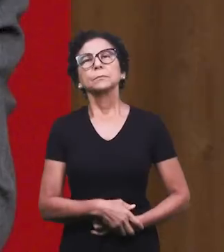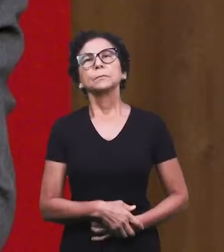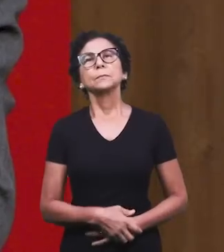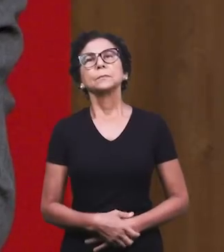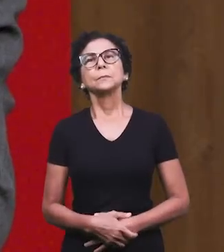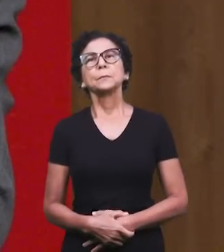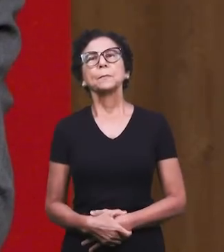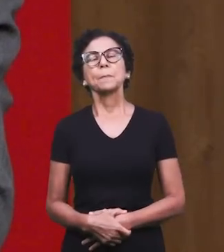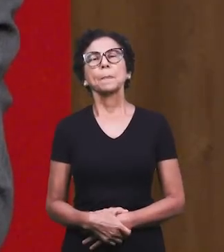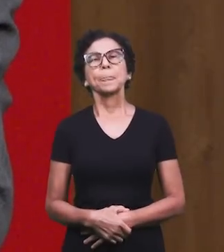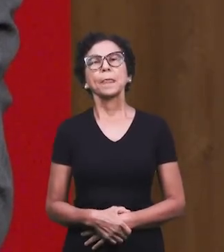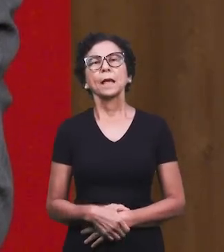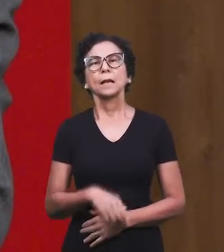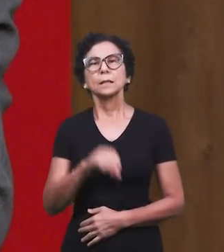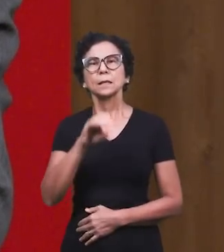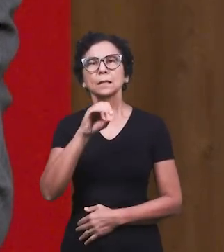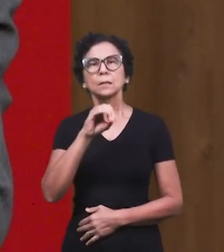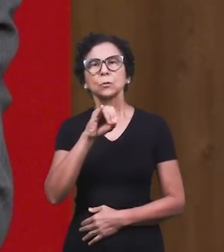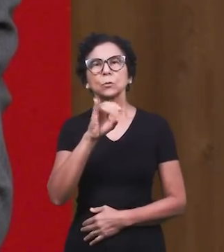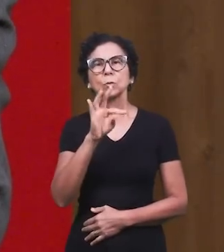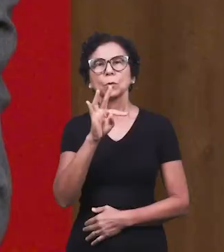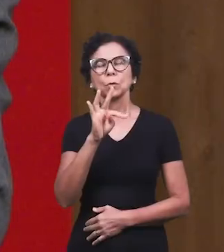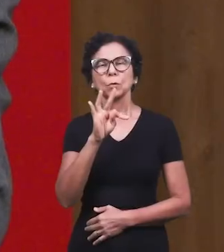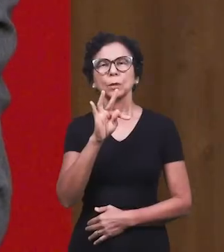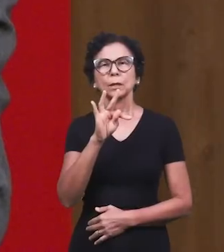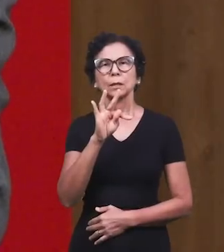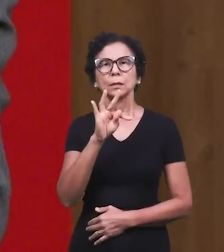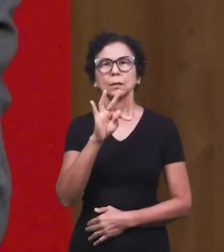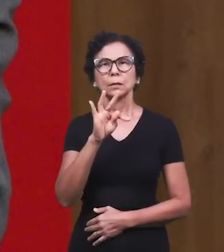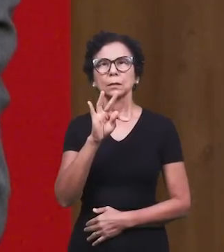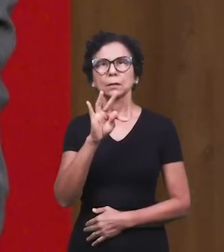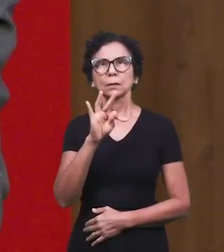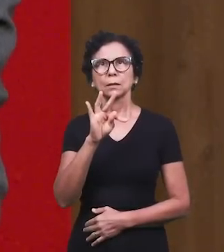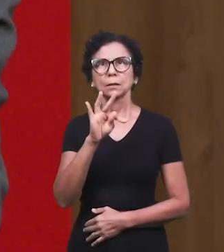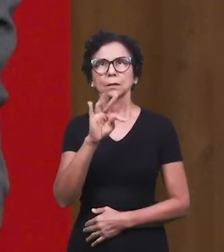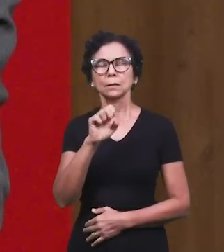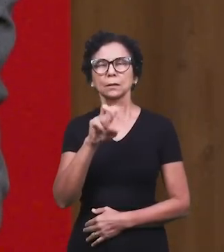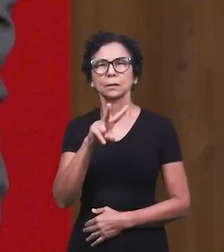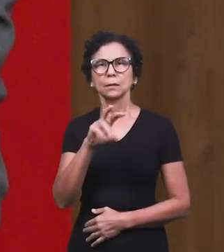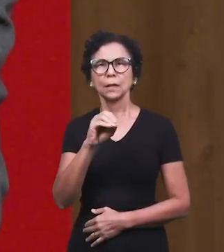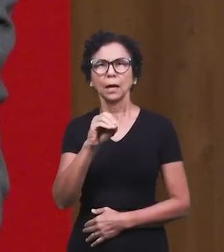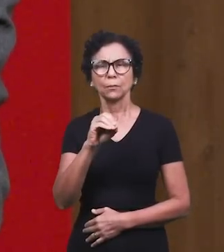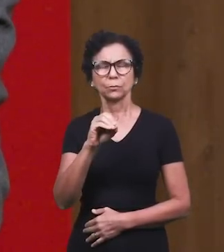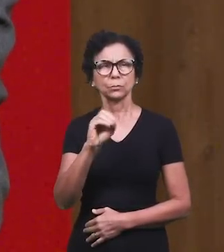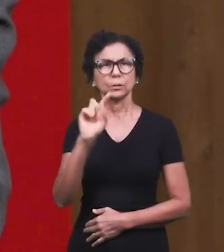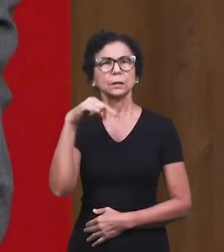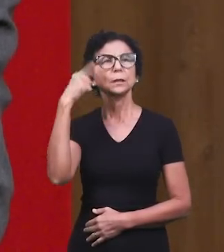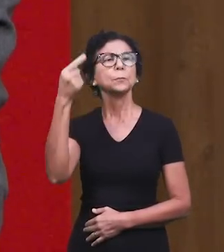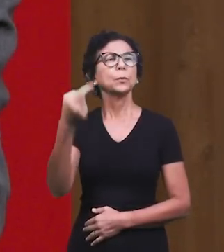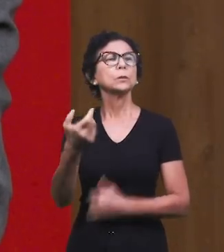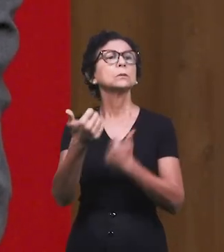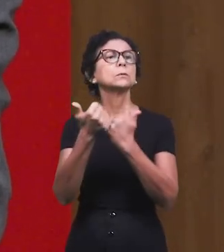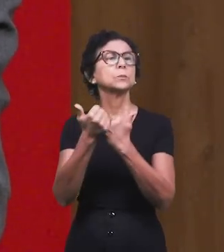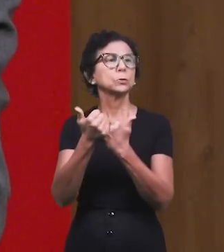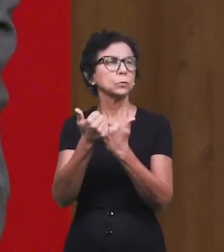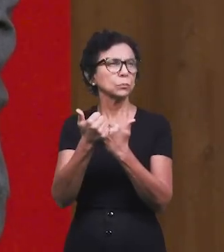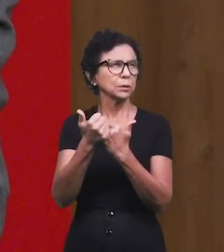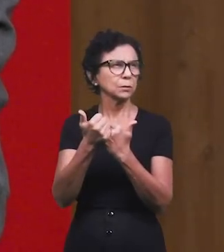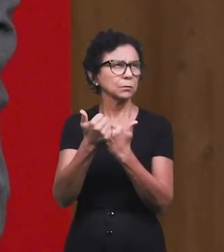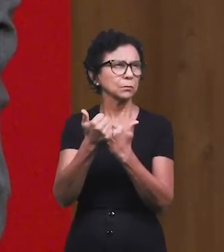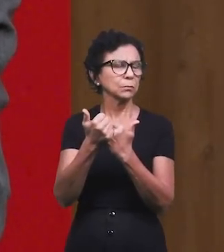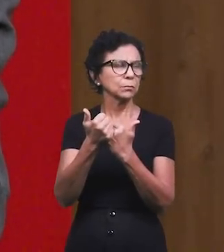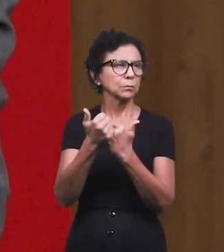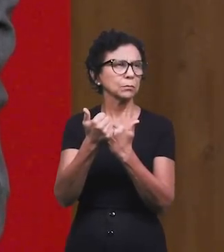veio Cláudio. Vem Tibério primeiro, né? Tibério, isso. Pois é. Aí você tem na mente essas